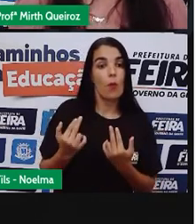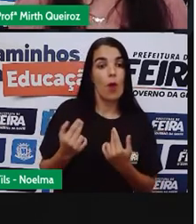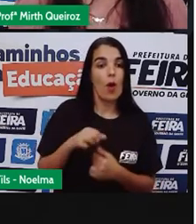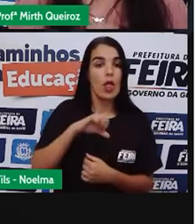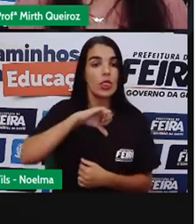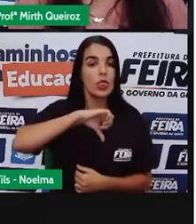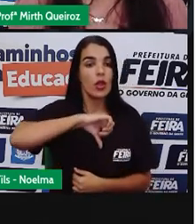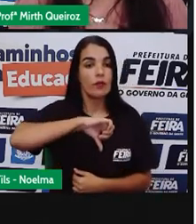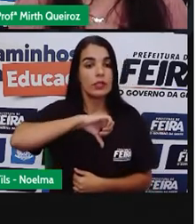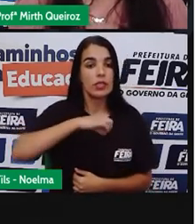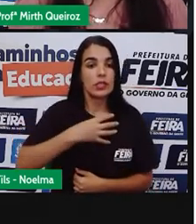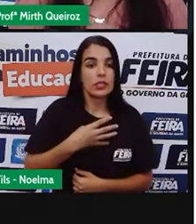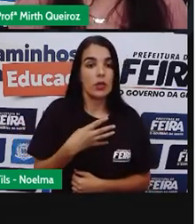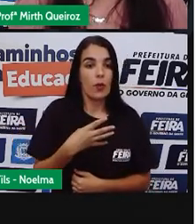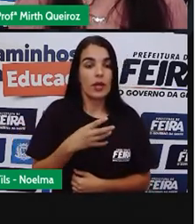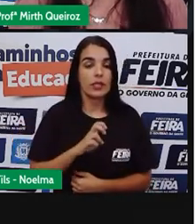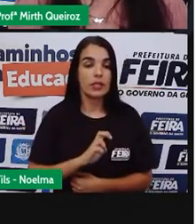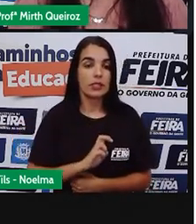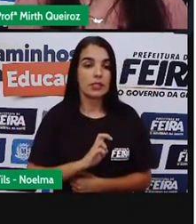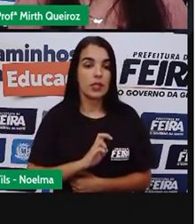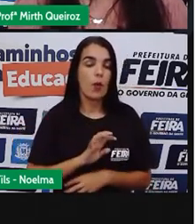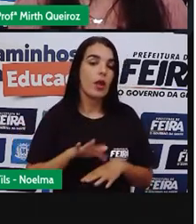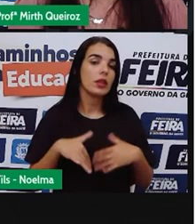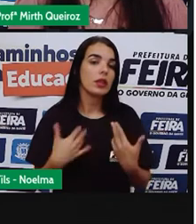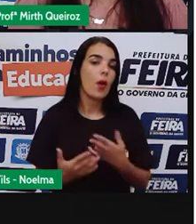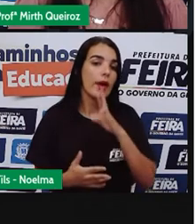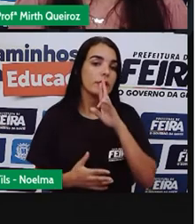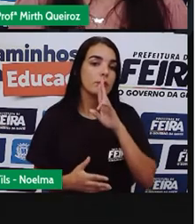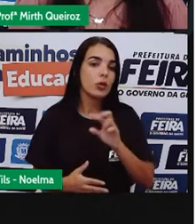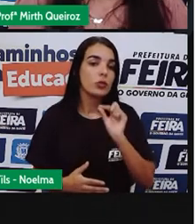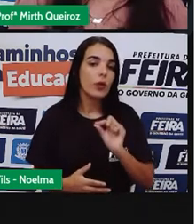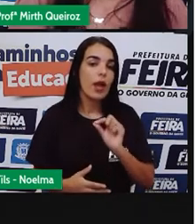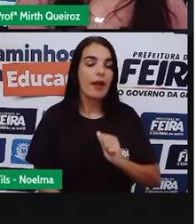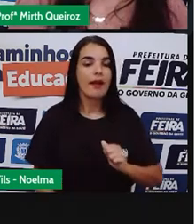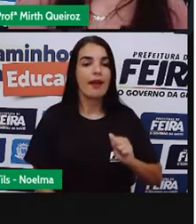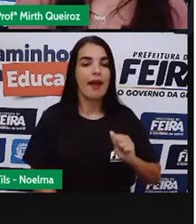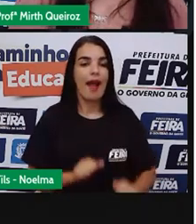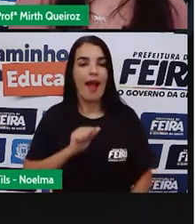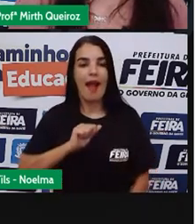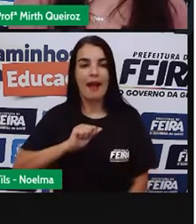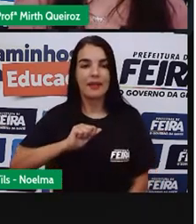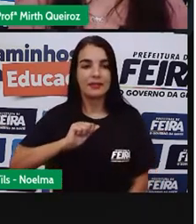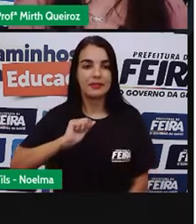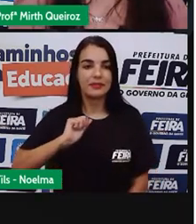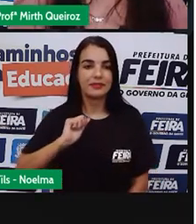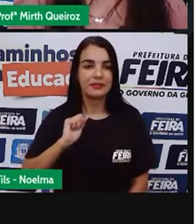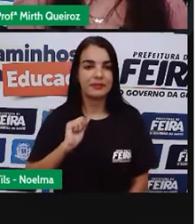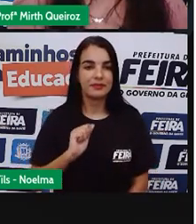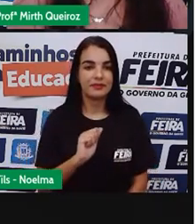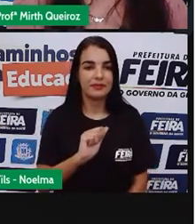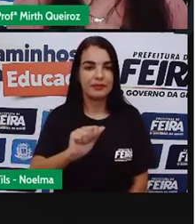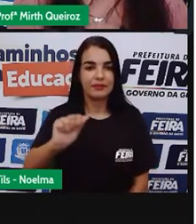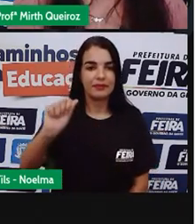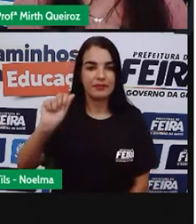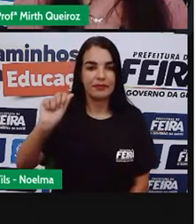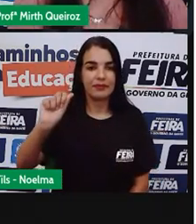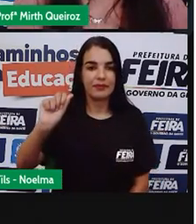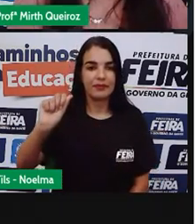a 945. Então, a alternativa correta é a alternativa A, 940